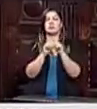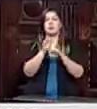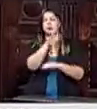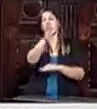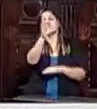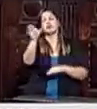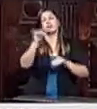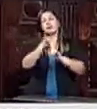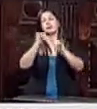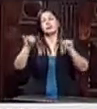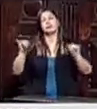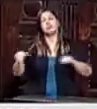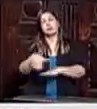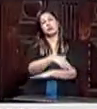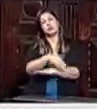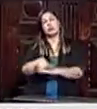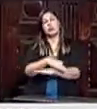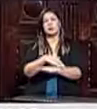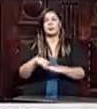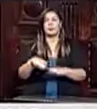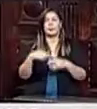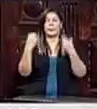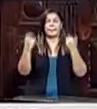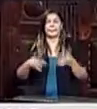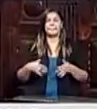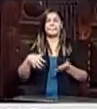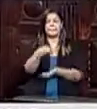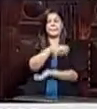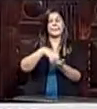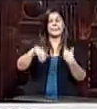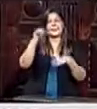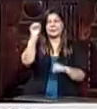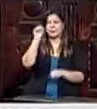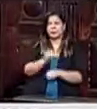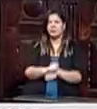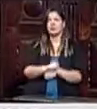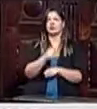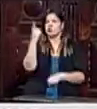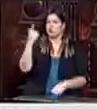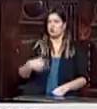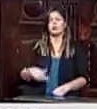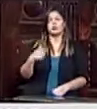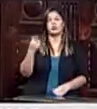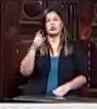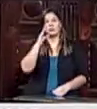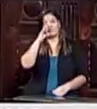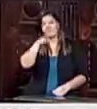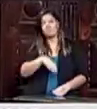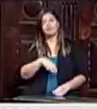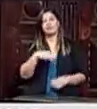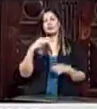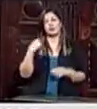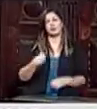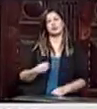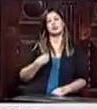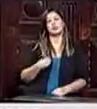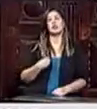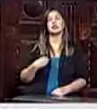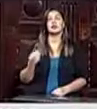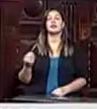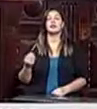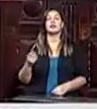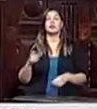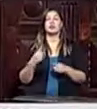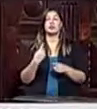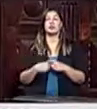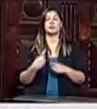que deve agendar de novo a greve geral, dessa vez mais vigorosa, mais presente, para enterrar,